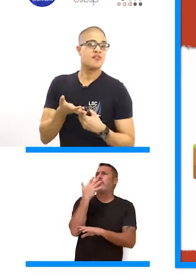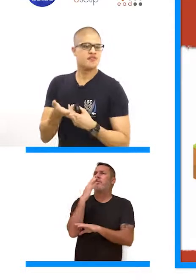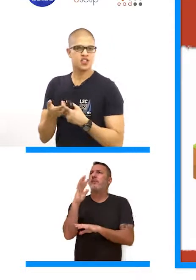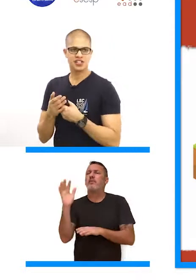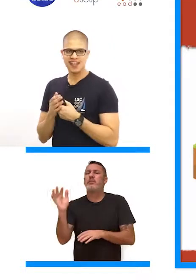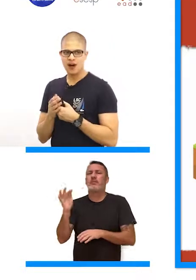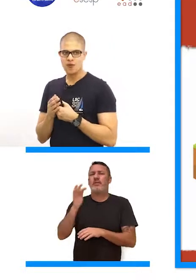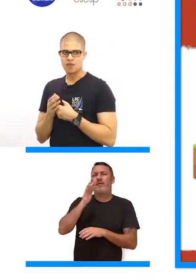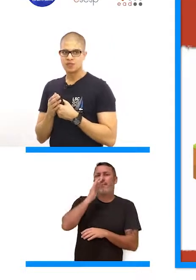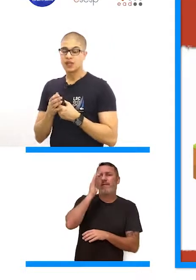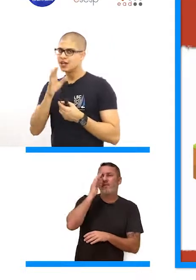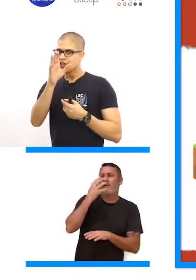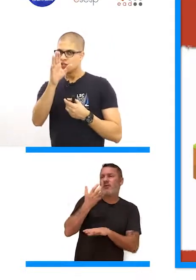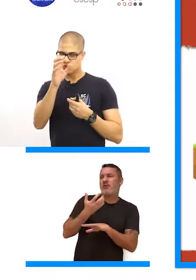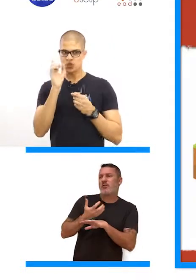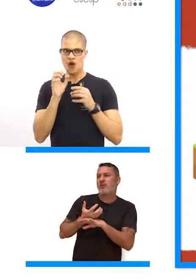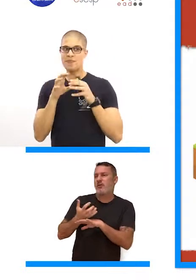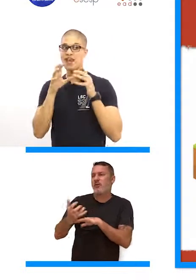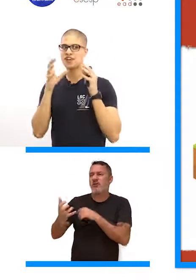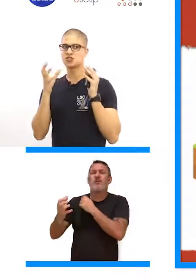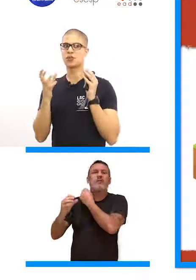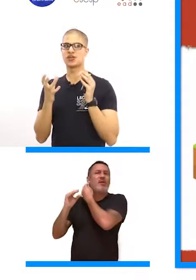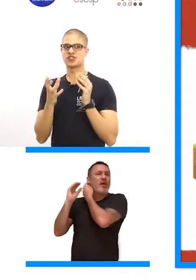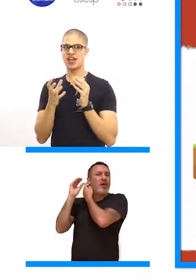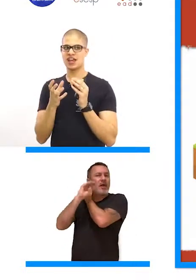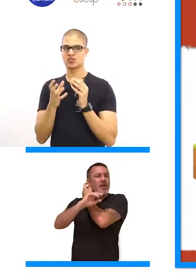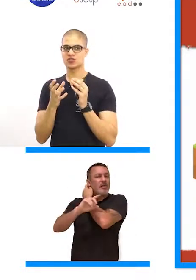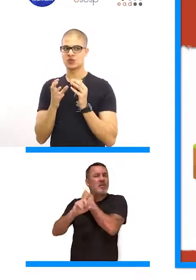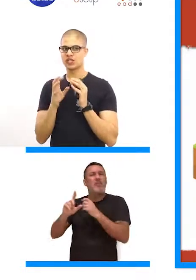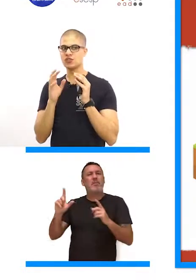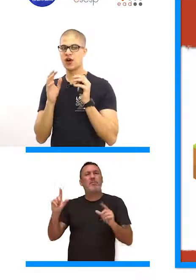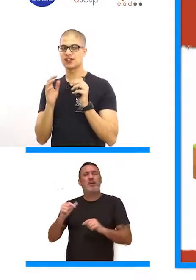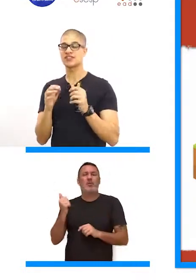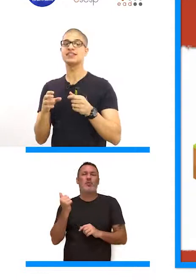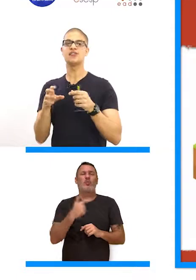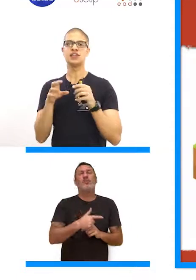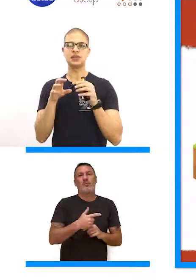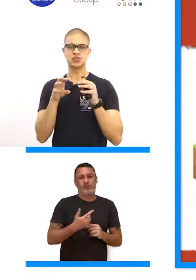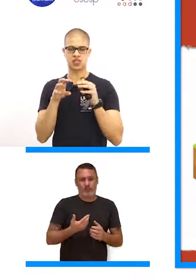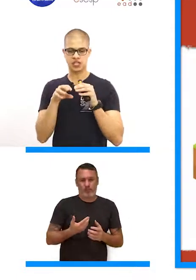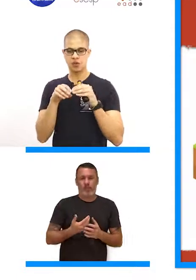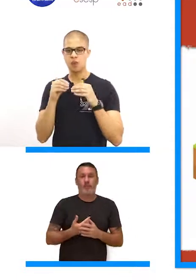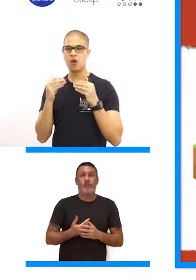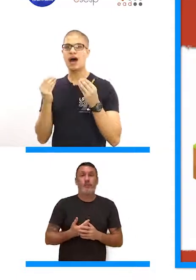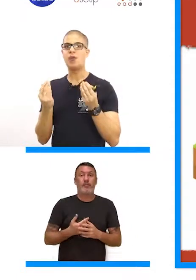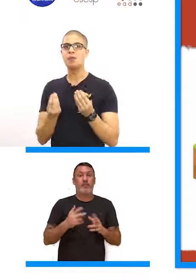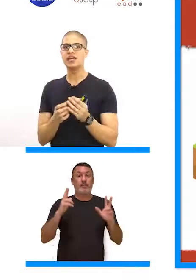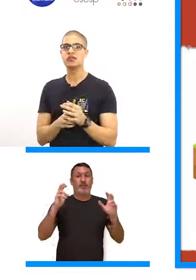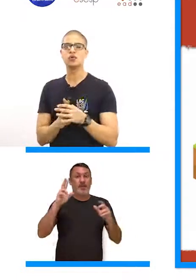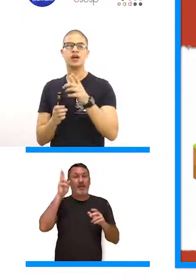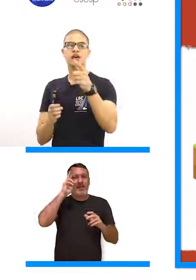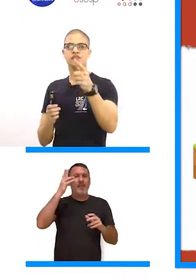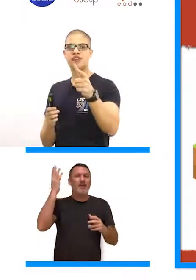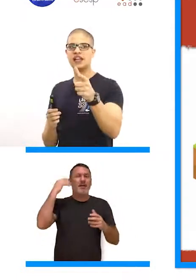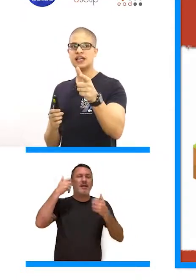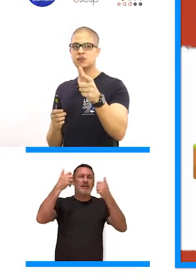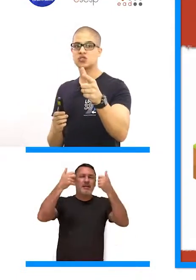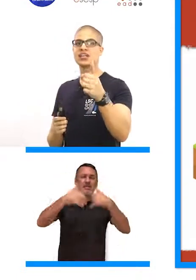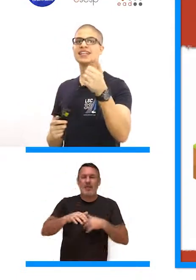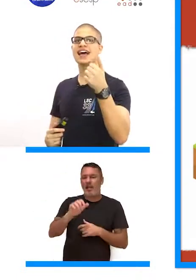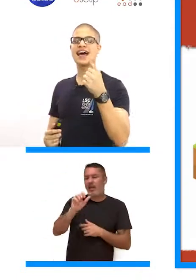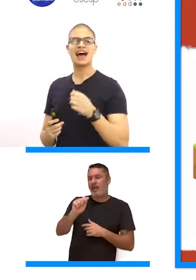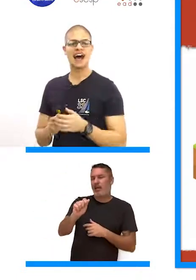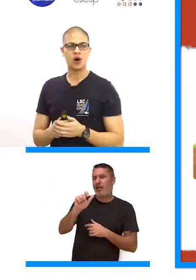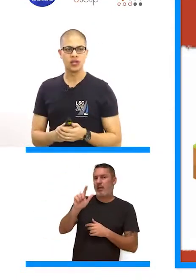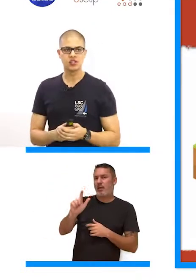preservação vegetal. Sobre este processo, que nós definimos aqui como albedo,